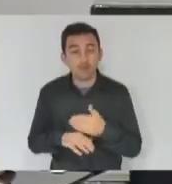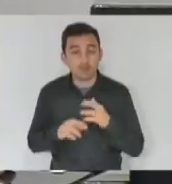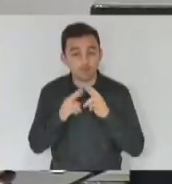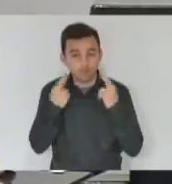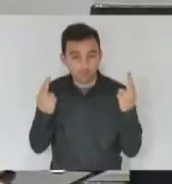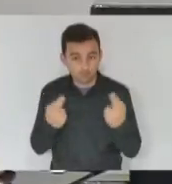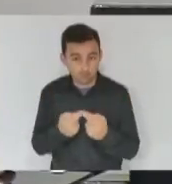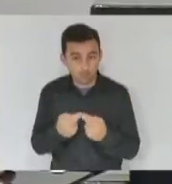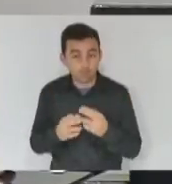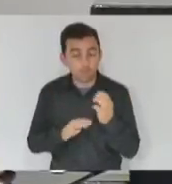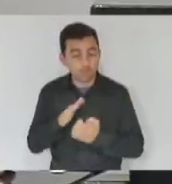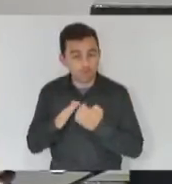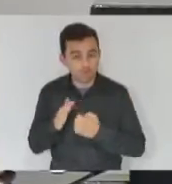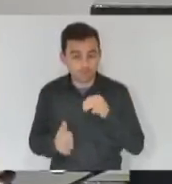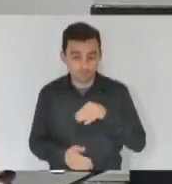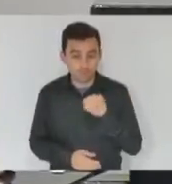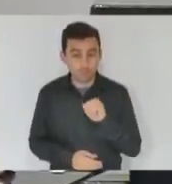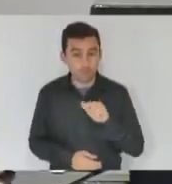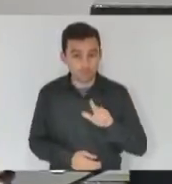uma empresa